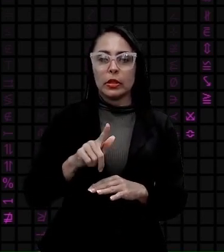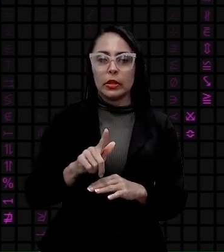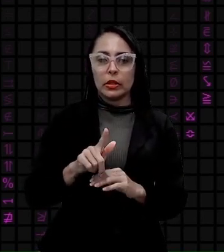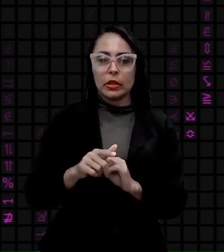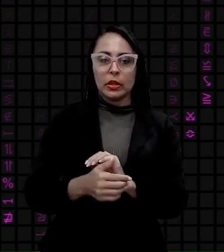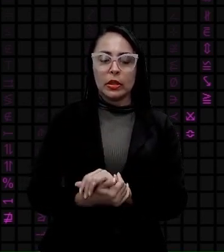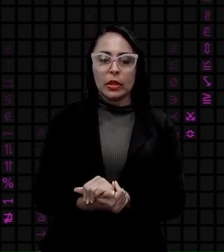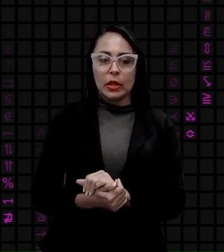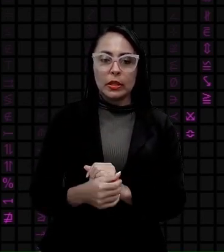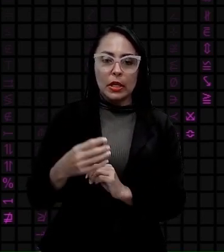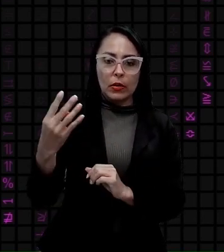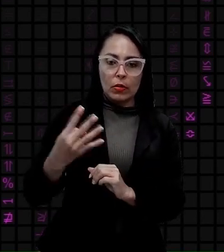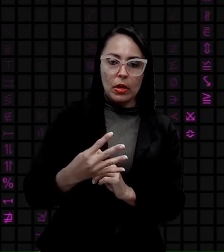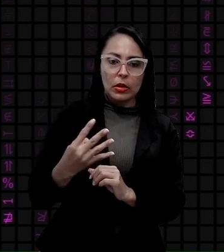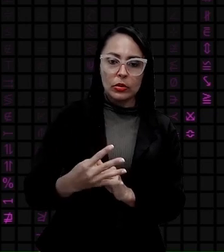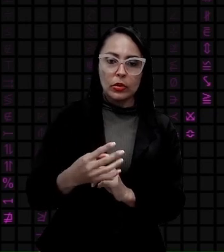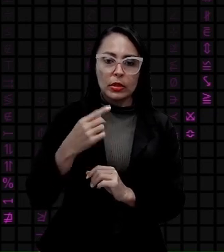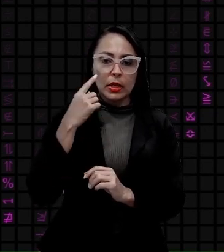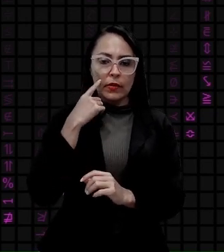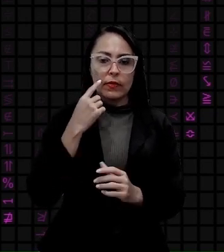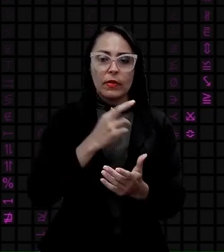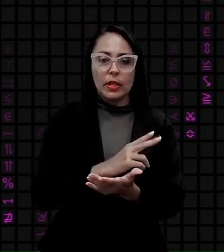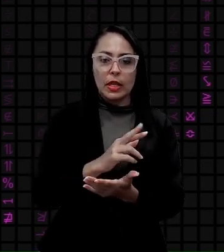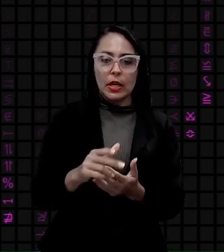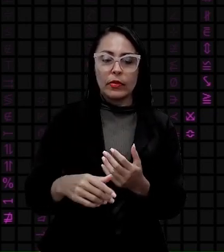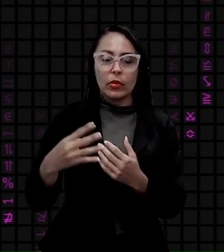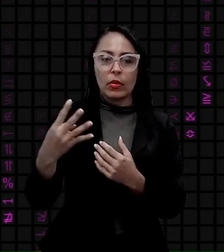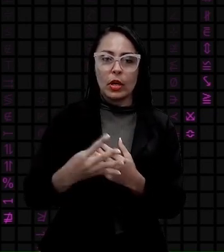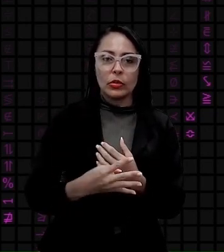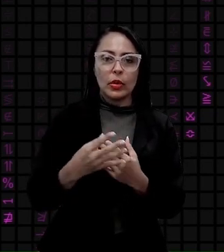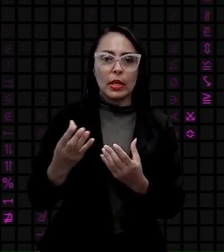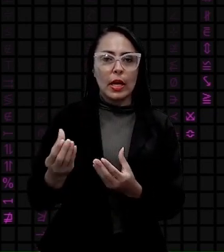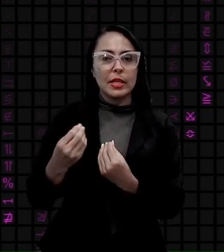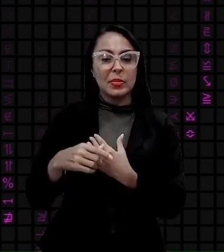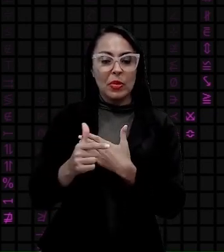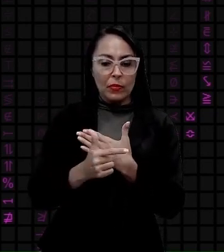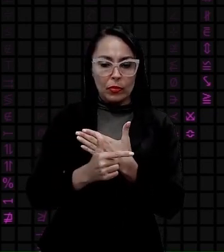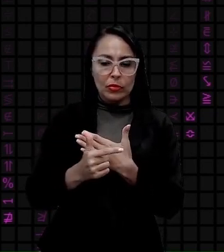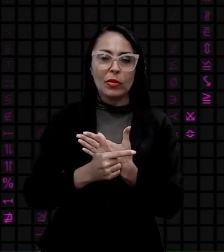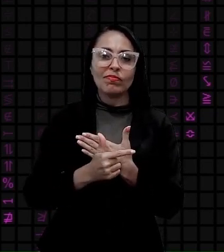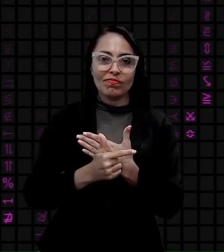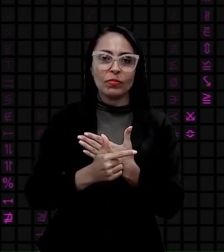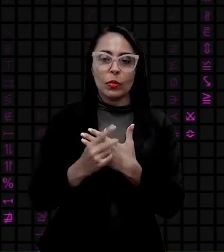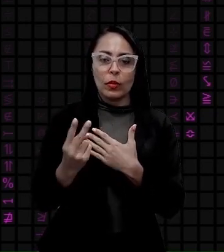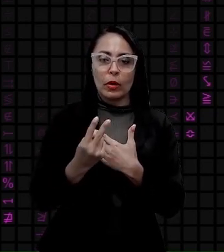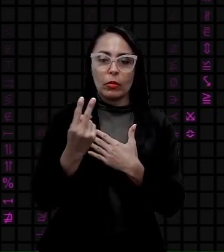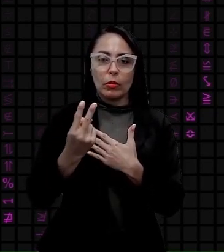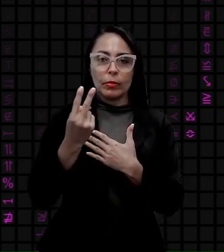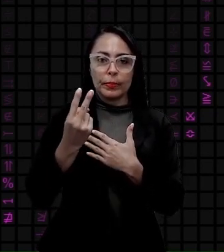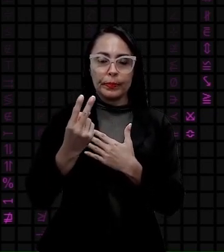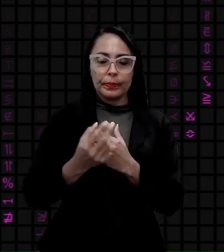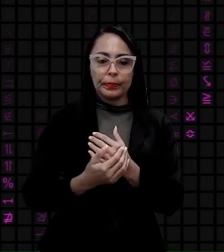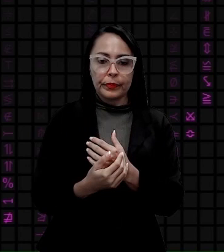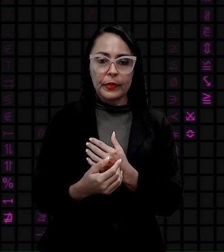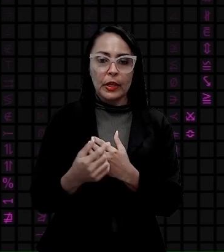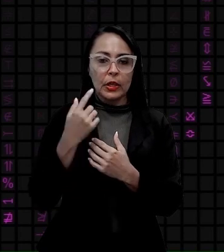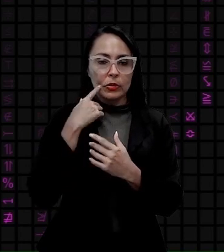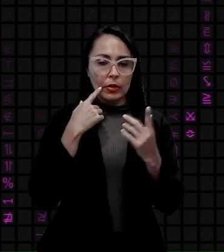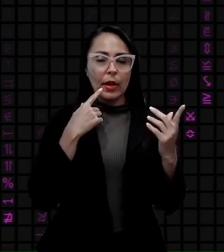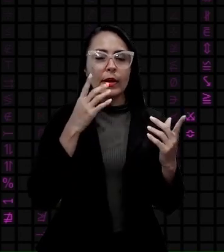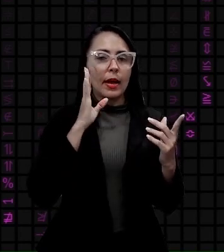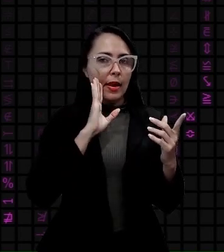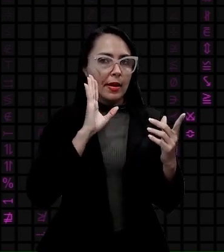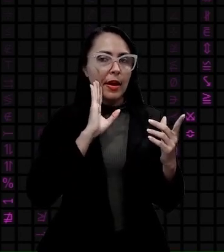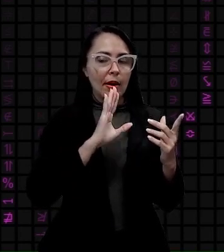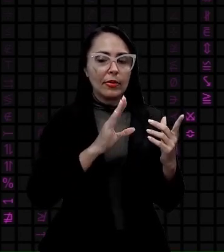E variável 4. Essa variável 4, ela recebe uma função como sendo o seu valor. Isso aqui é muito legal no